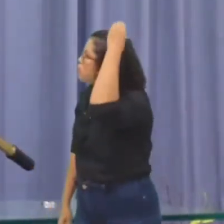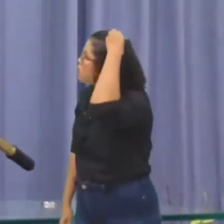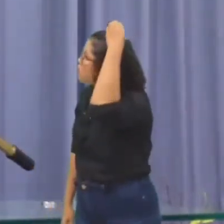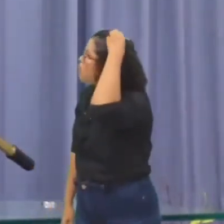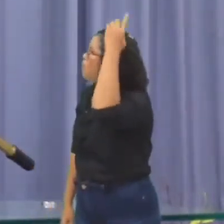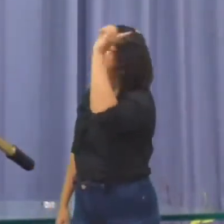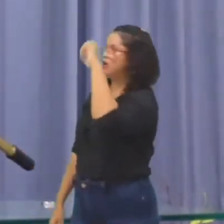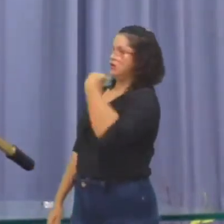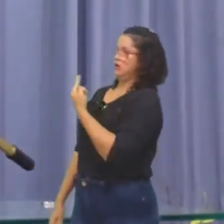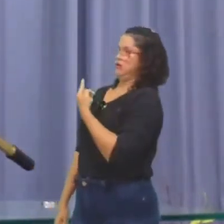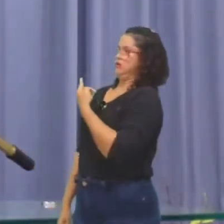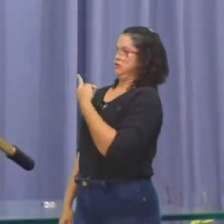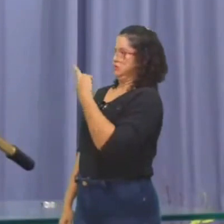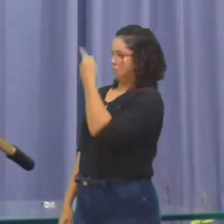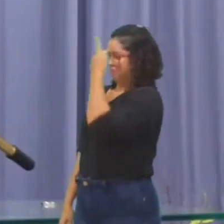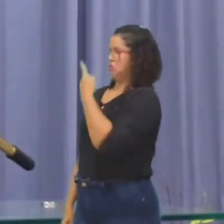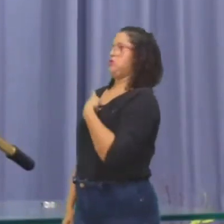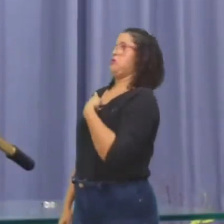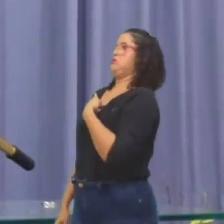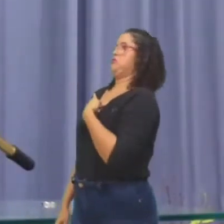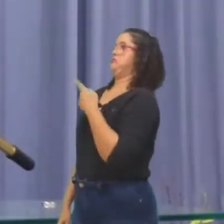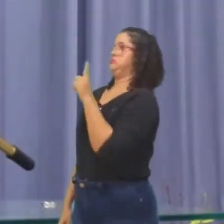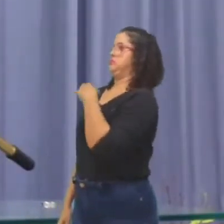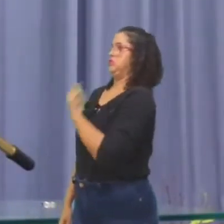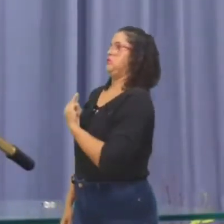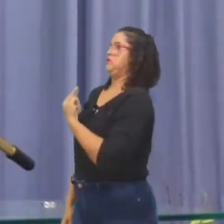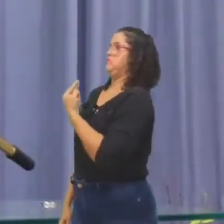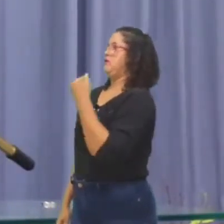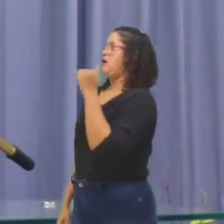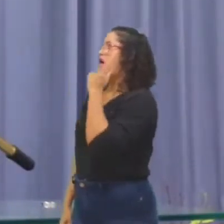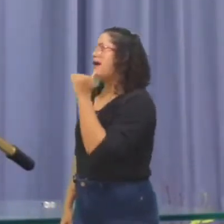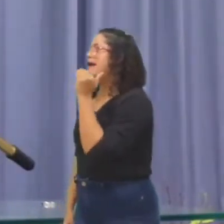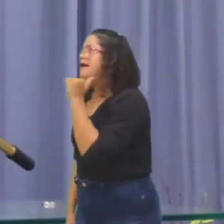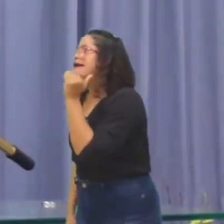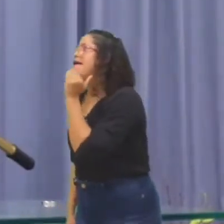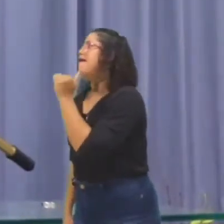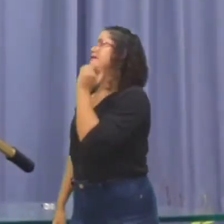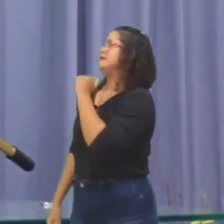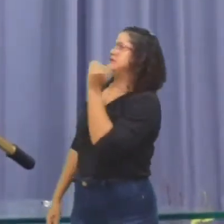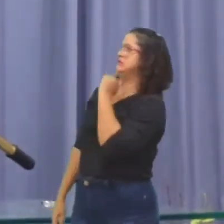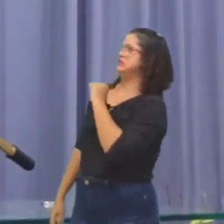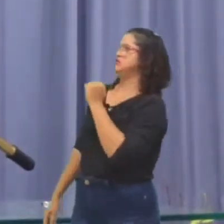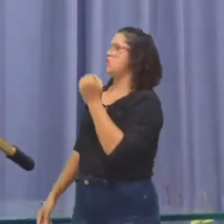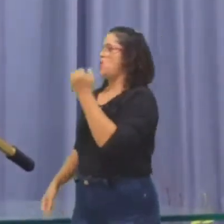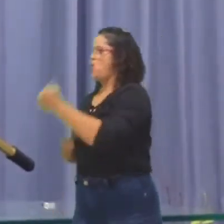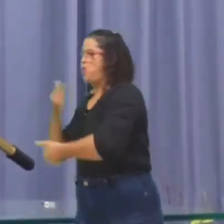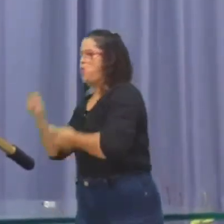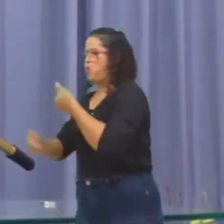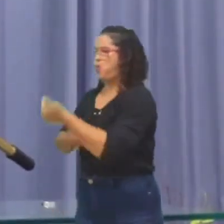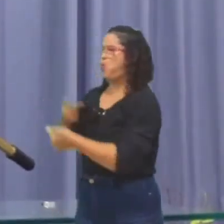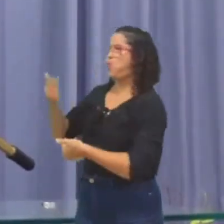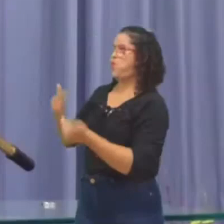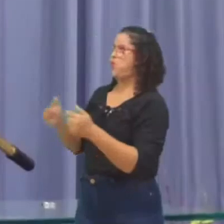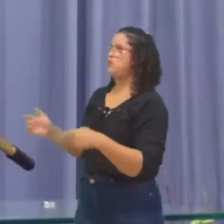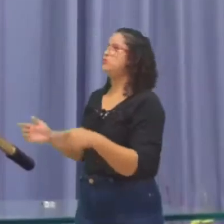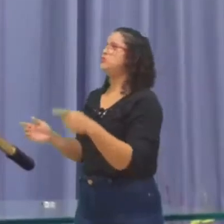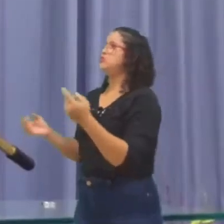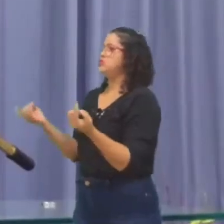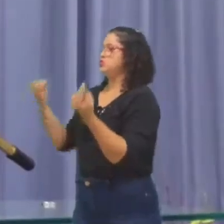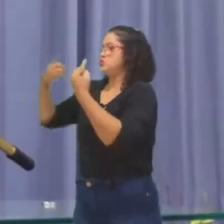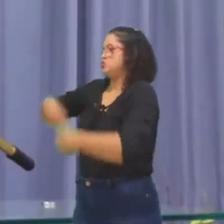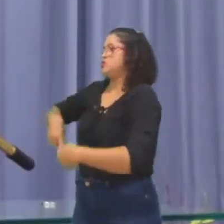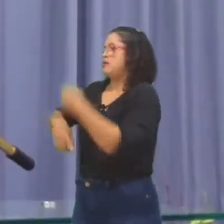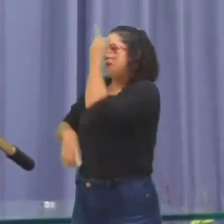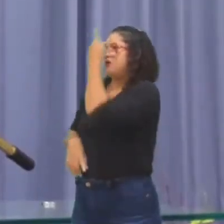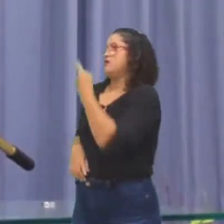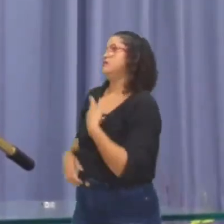nossa, nós estamos falhando, nós estamos guerreando entre nós mesmos, nós não estamos lutando como o Senhor quer,